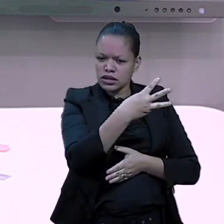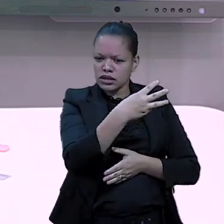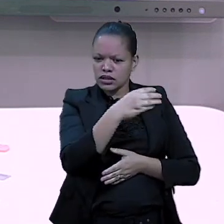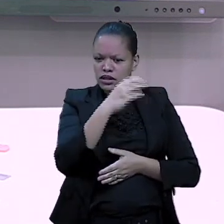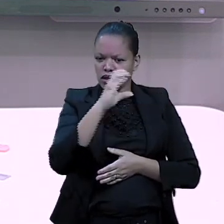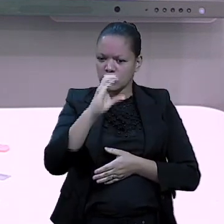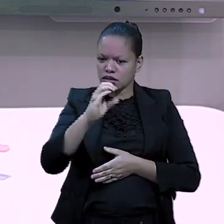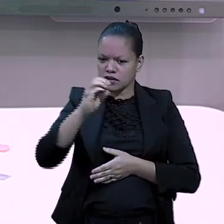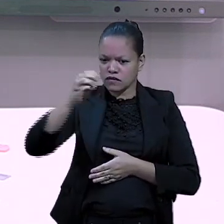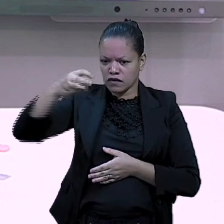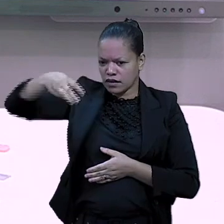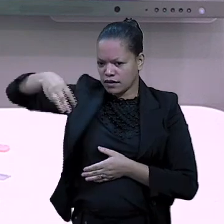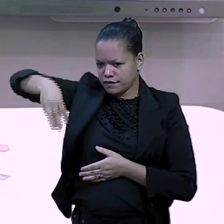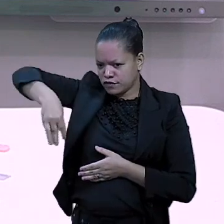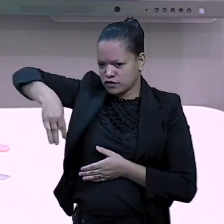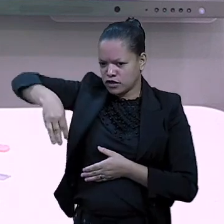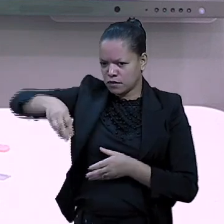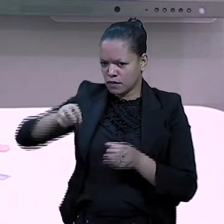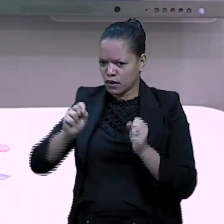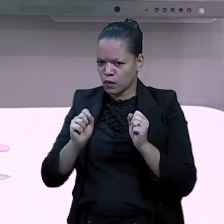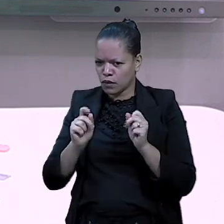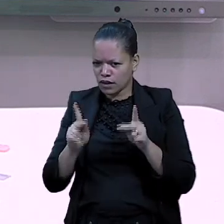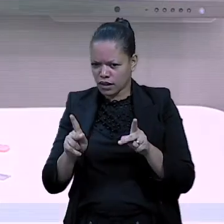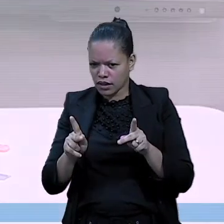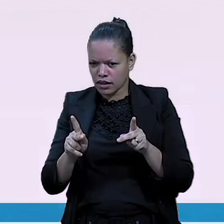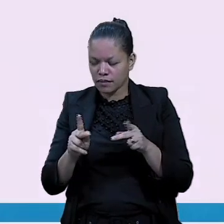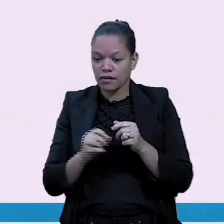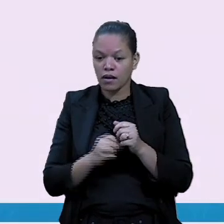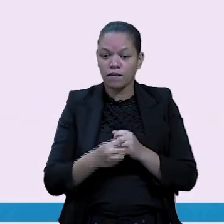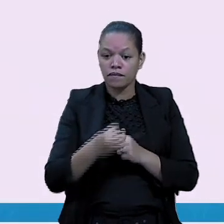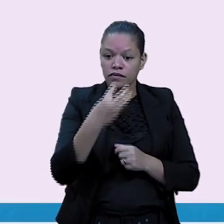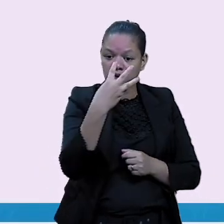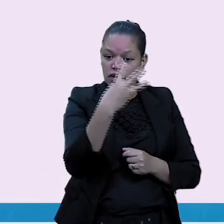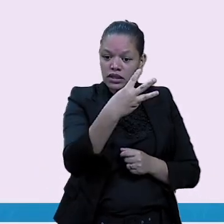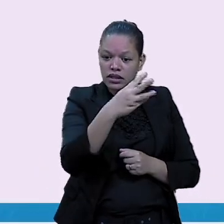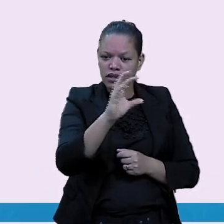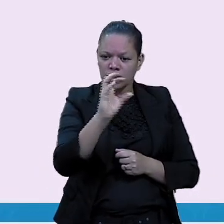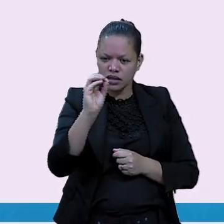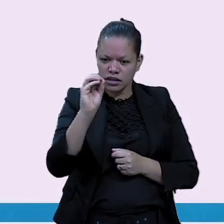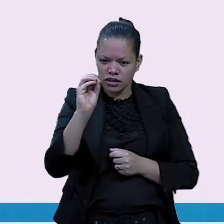mais fácil. Você já tem essa resposta? É só você somar 30